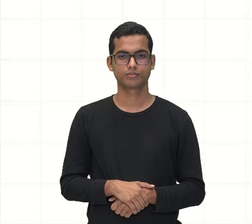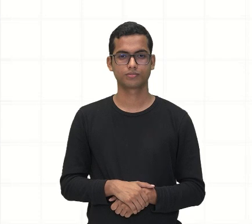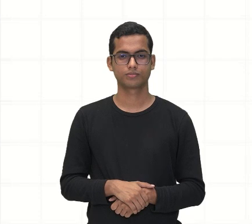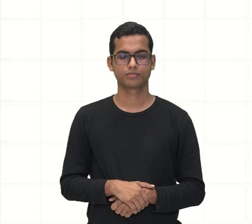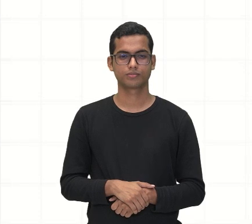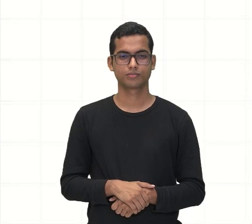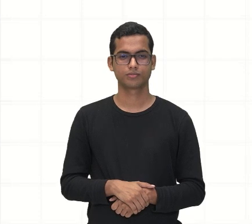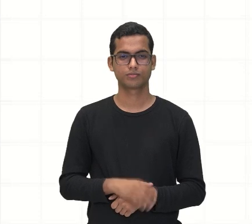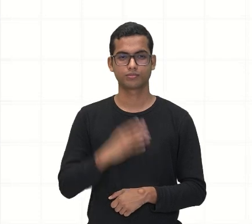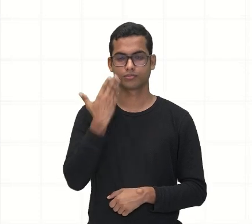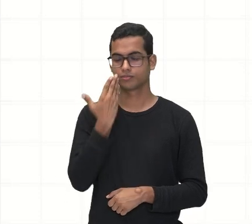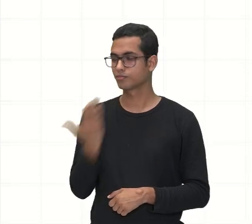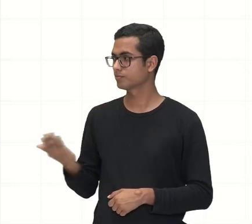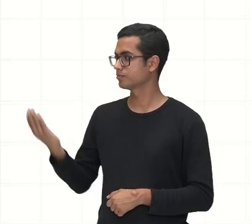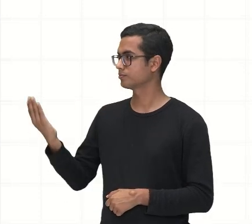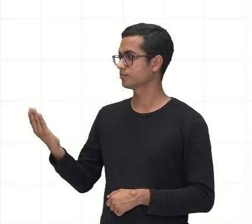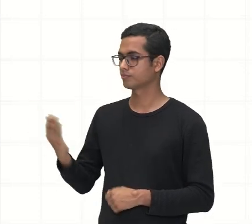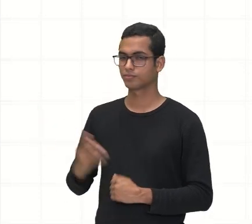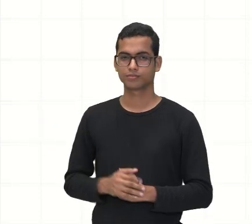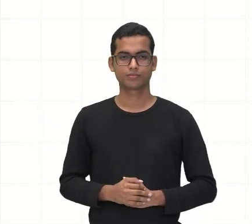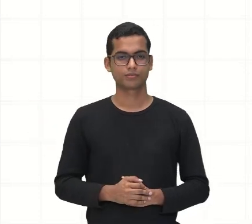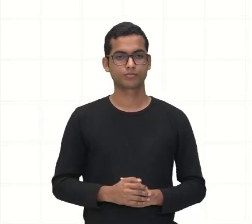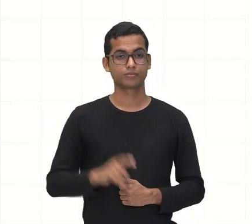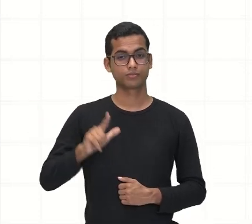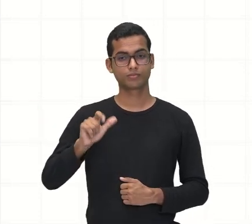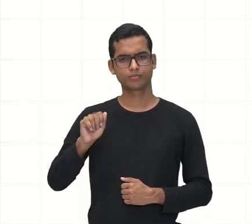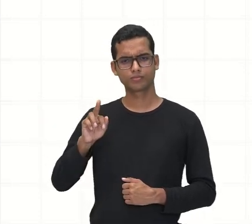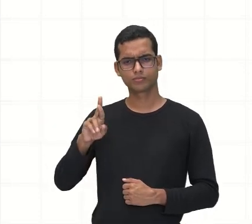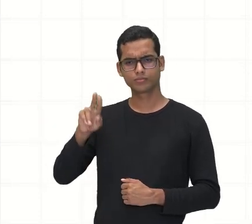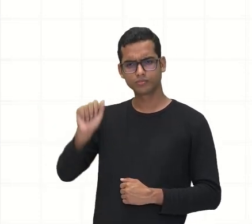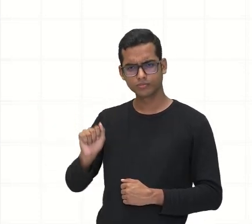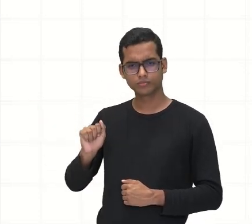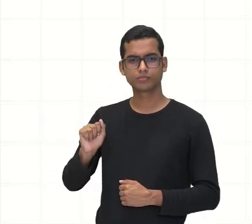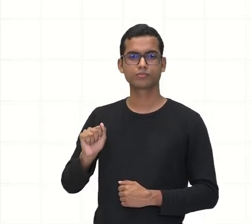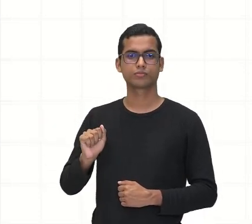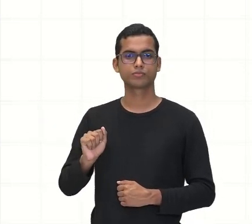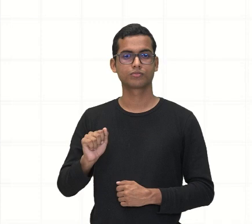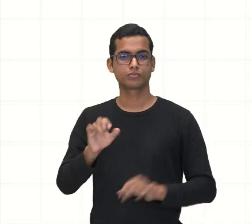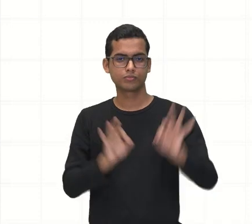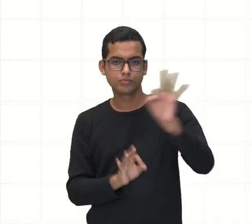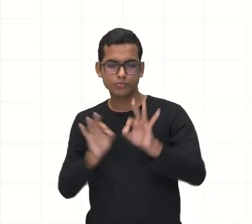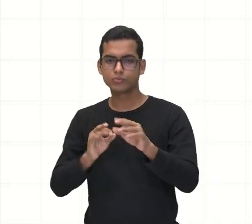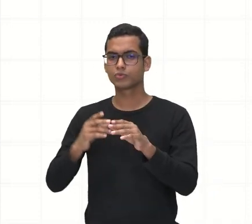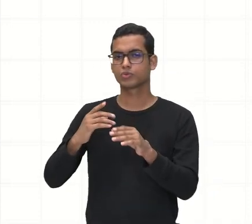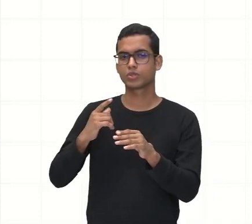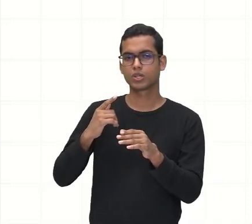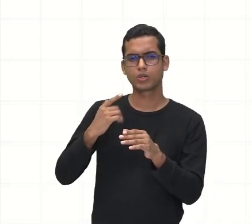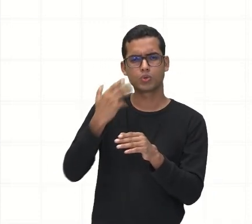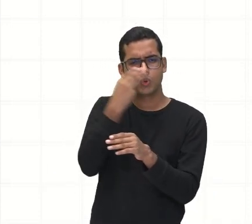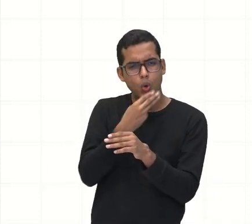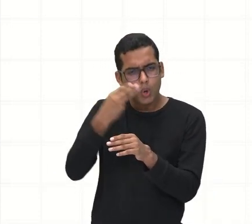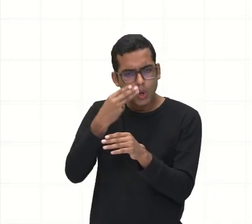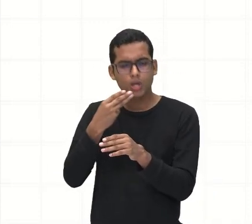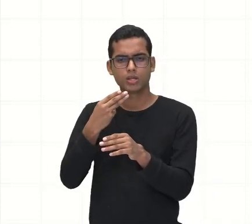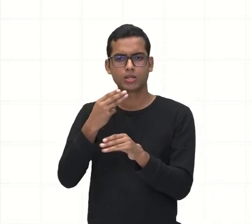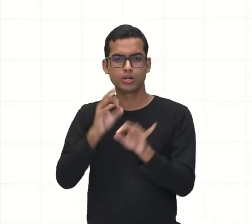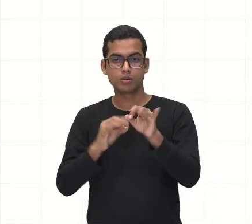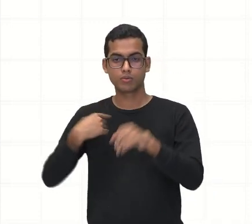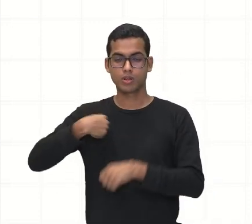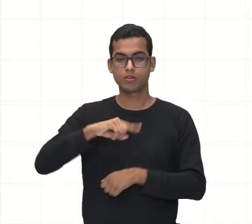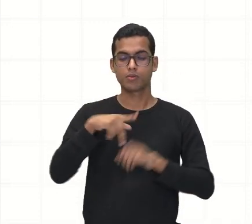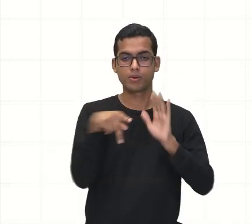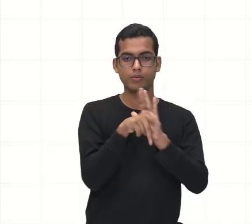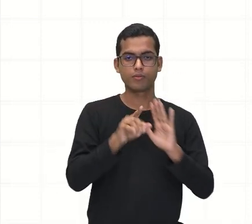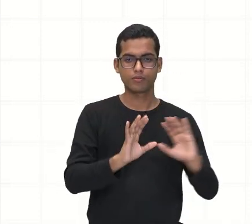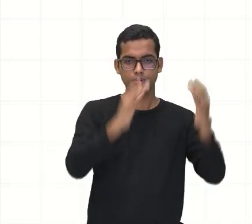Olha o que diz a questão. Laura preparou doces para a festa da escola. Ela fez 4